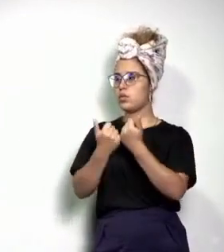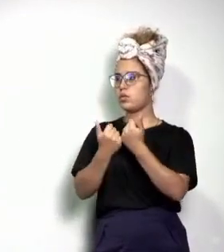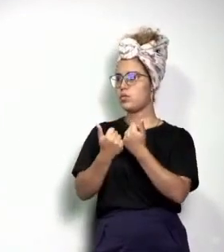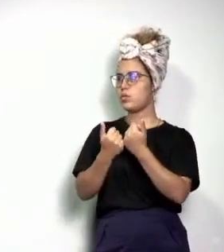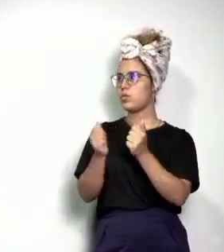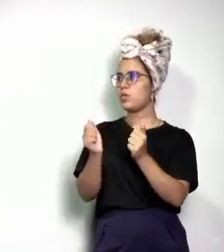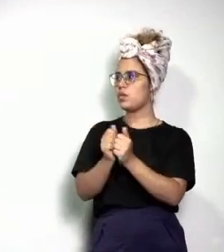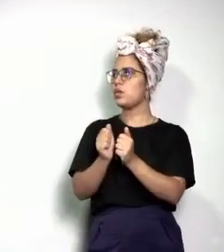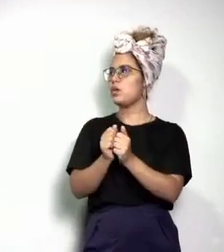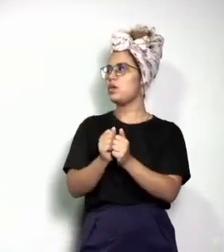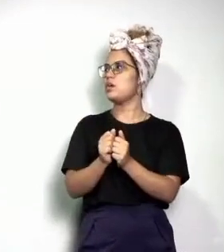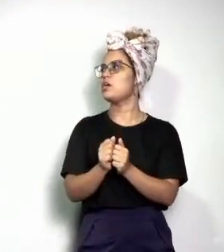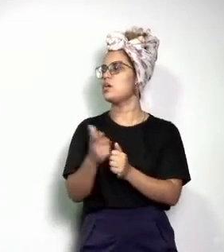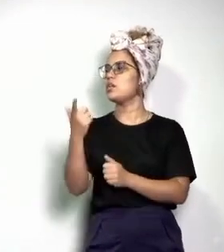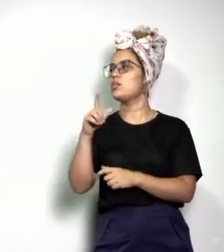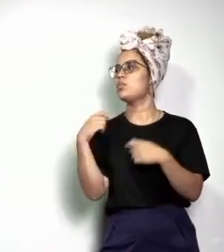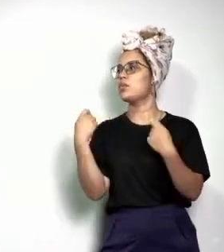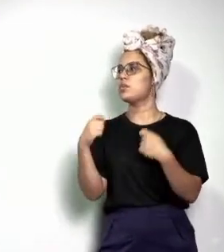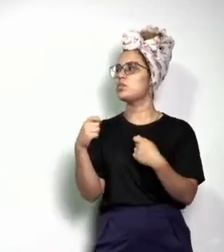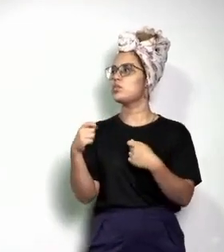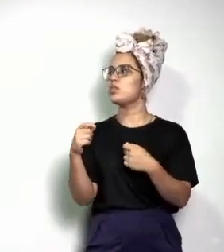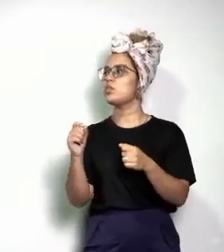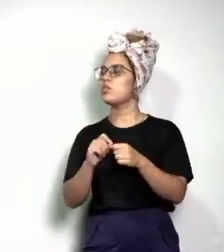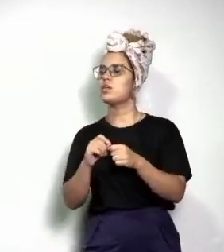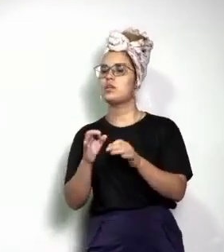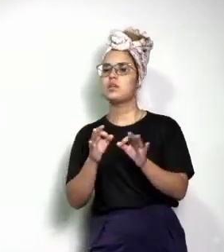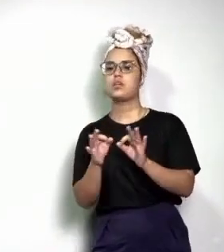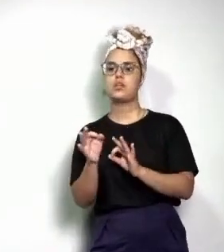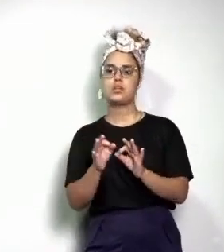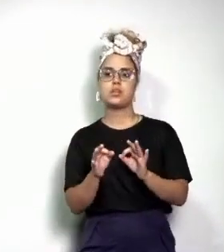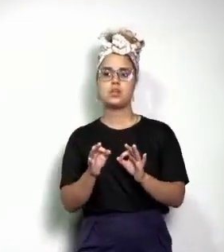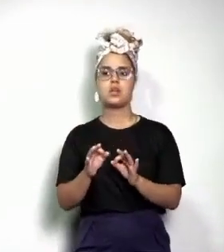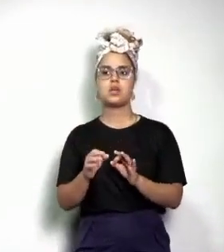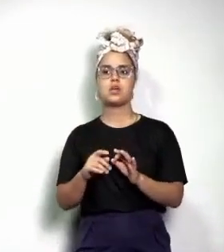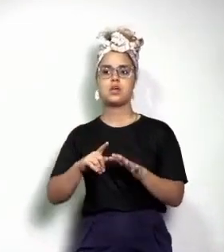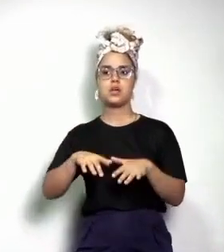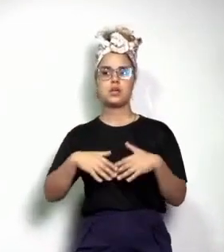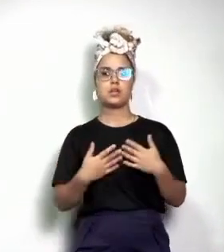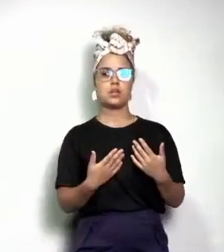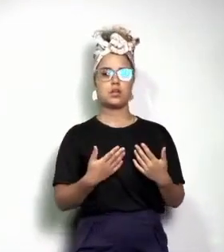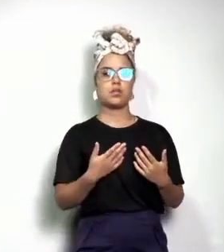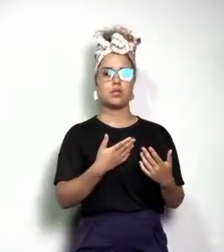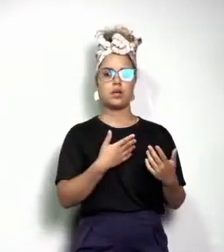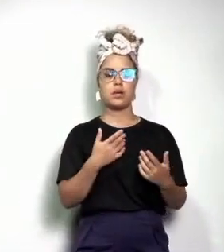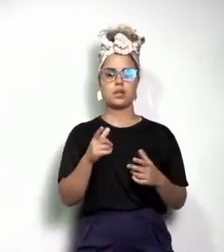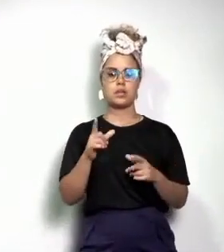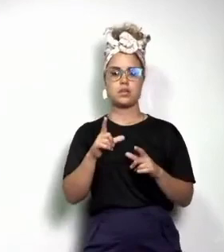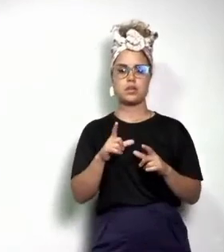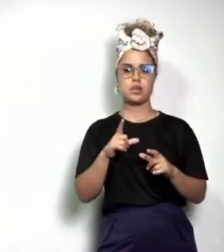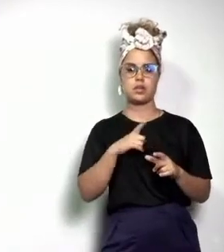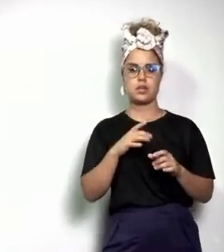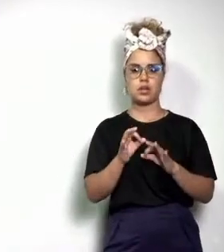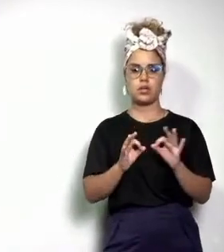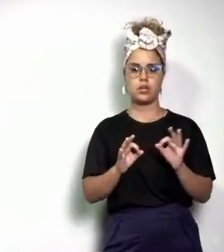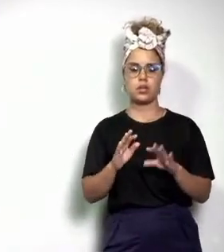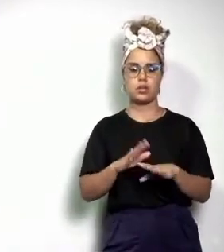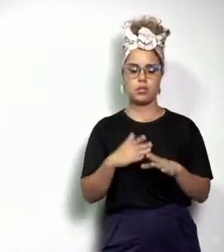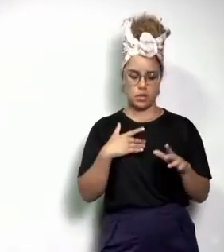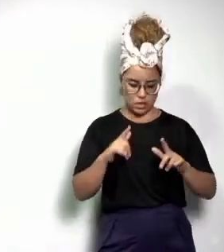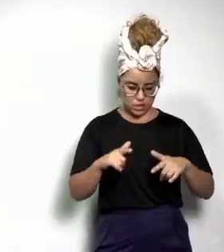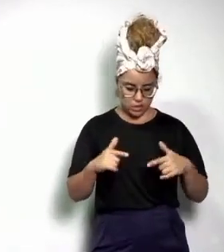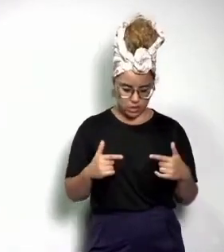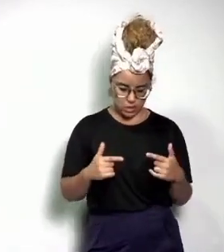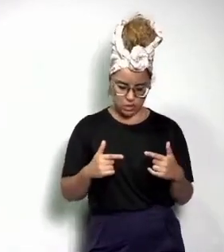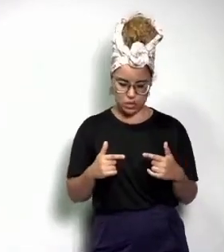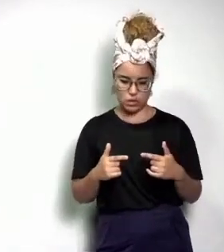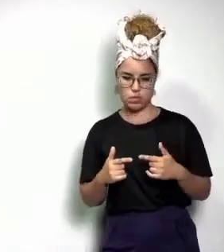na frente. Também não teve necessidade da gente montar aqui. Então é isso, eu acho que de alguma forma esse setup está um pouquinho mais simples. Mas